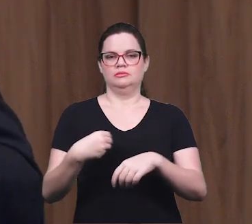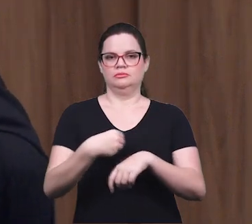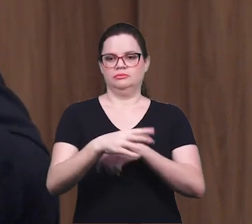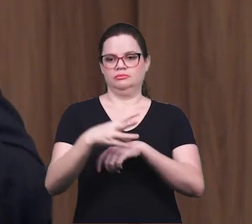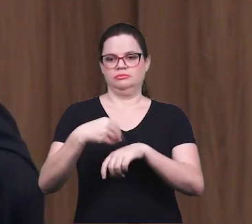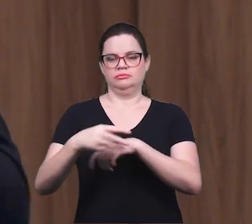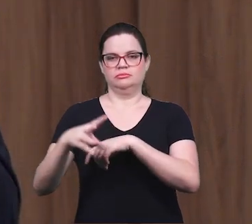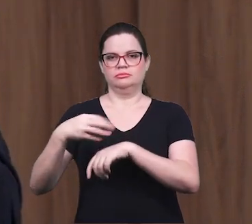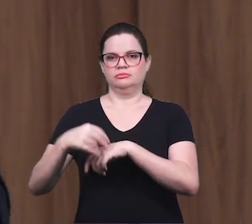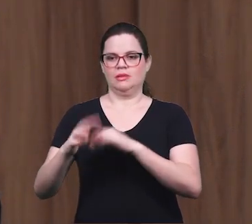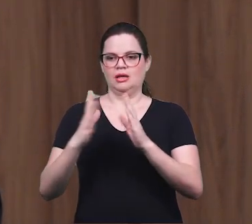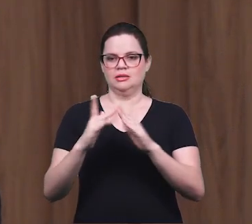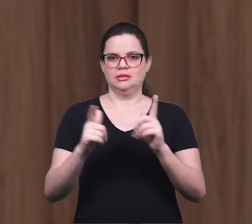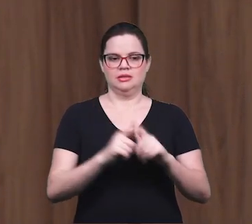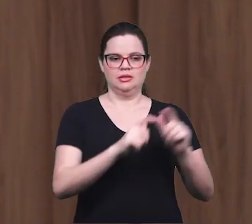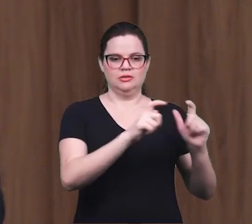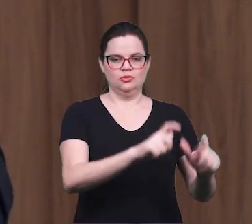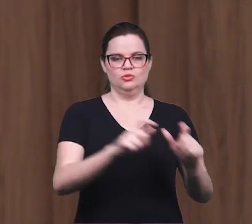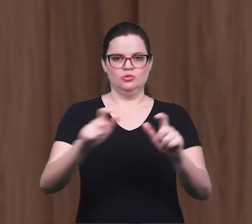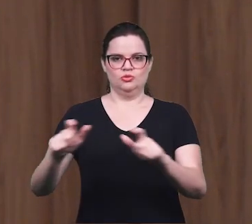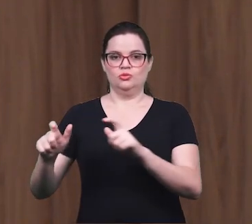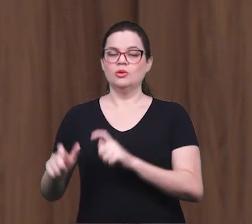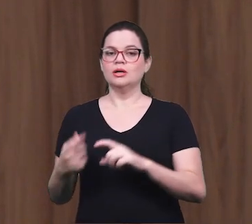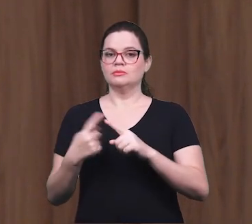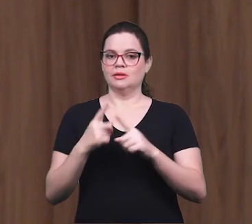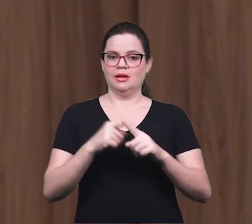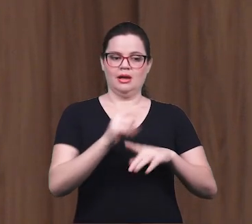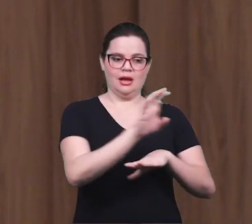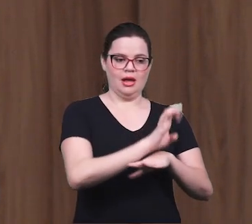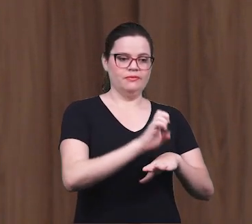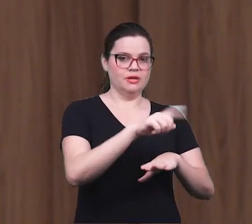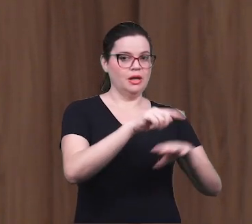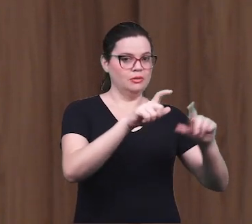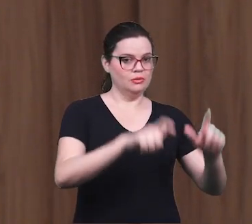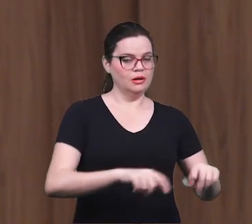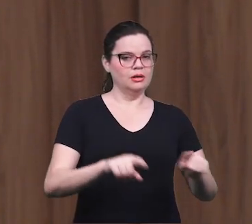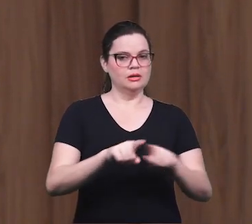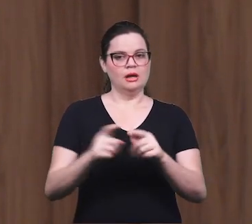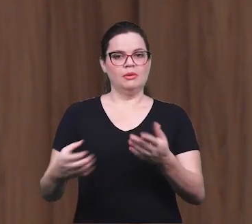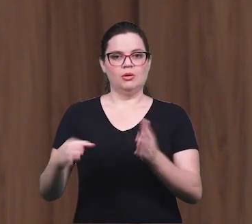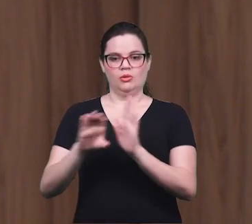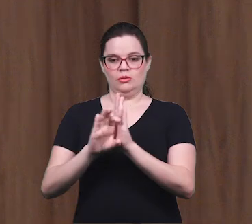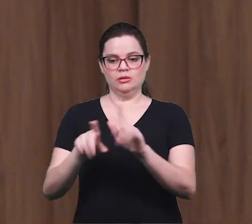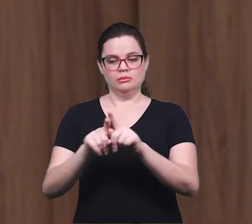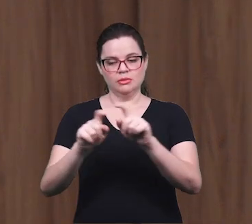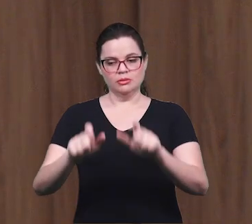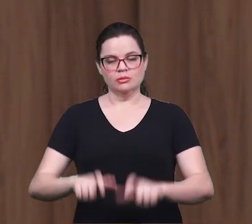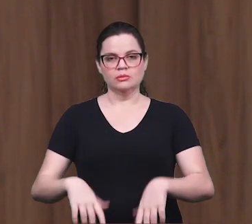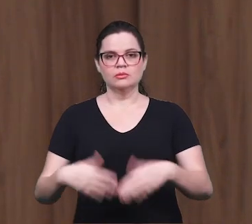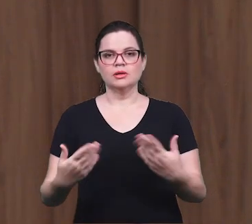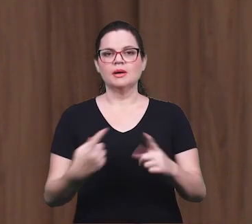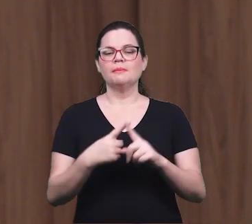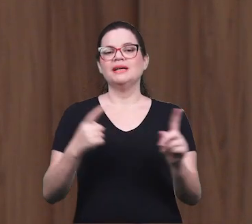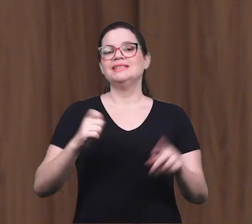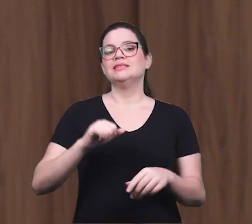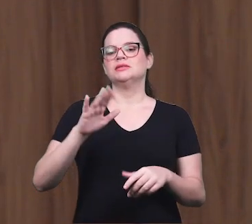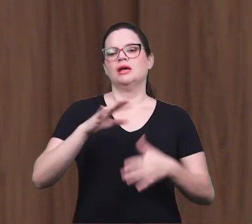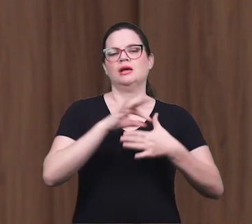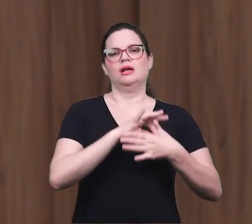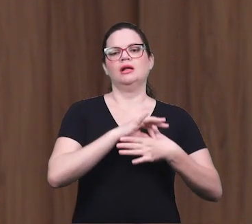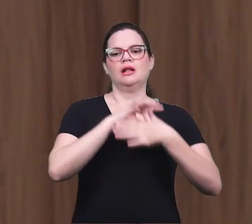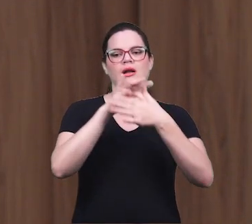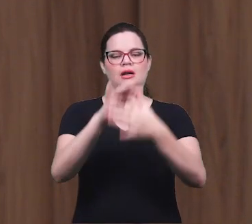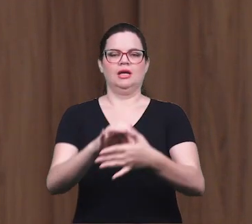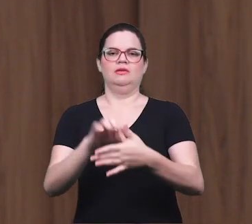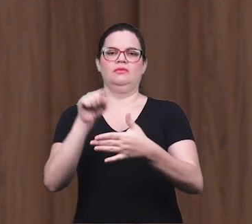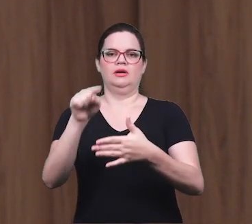a igreja nessas cidades, mas quem leva a carta àquelas regiões